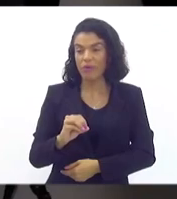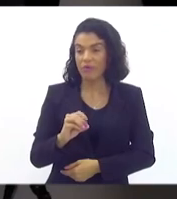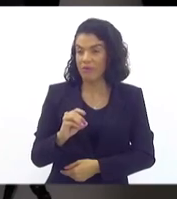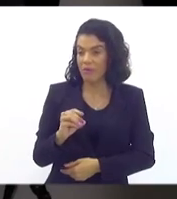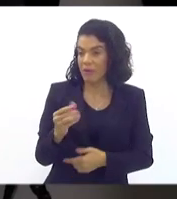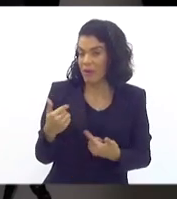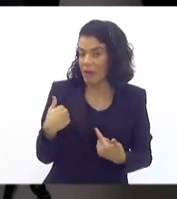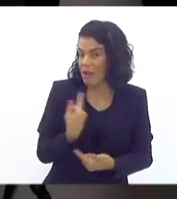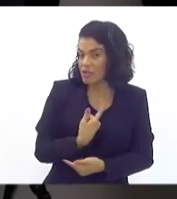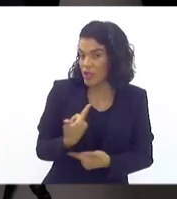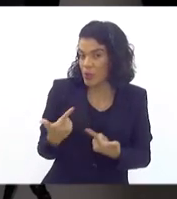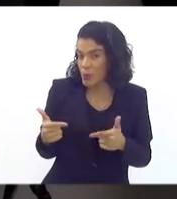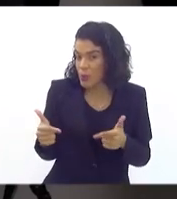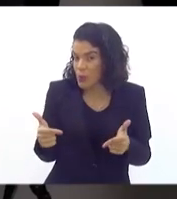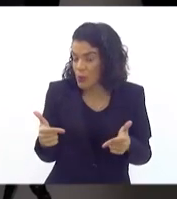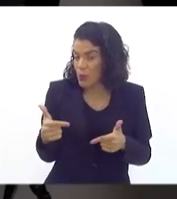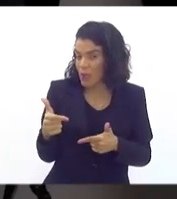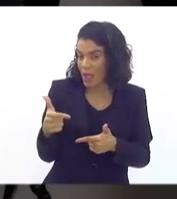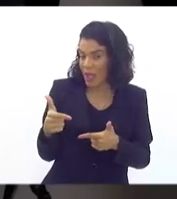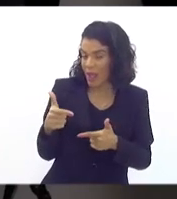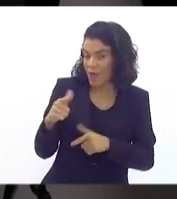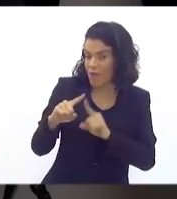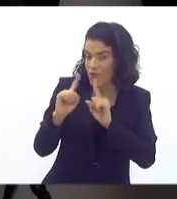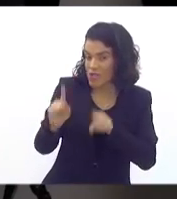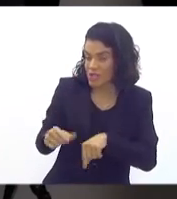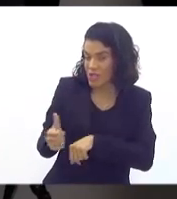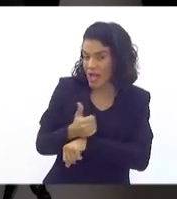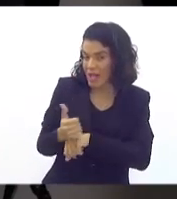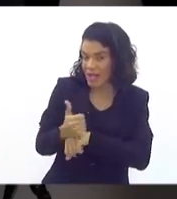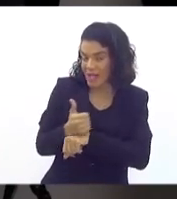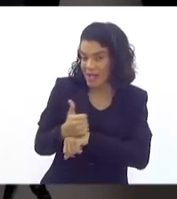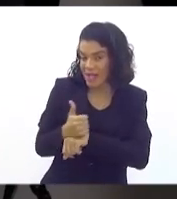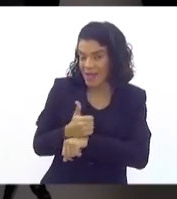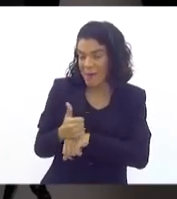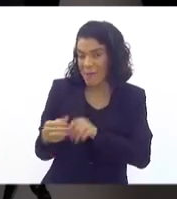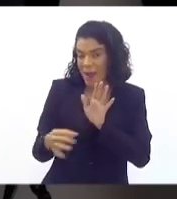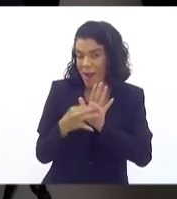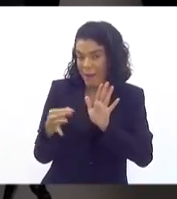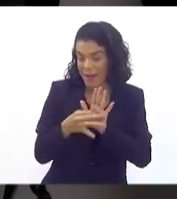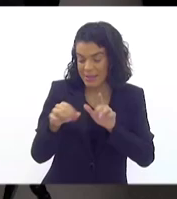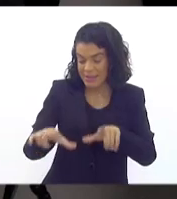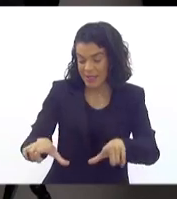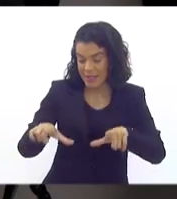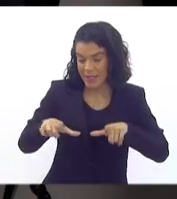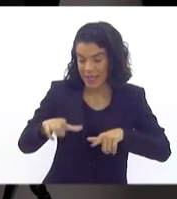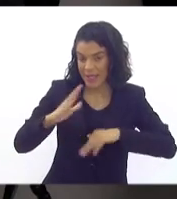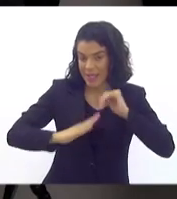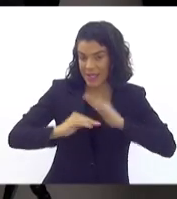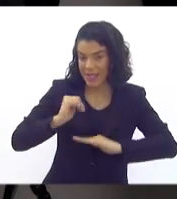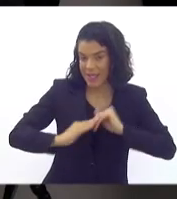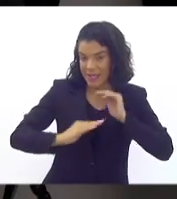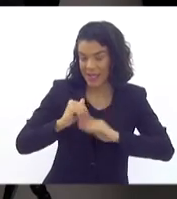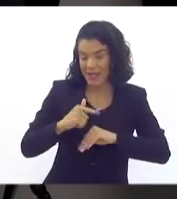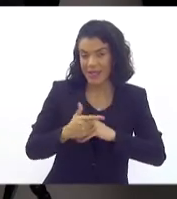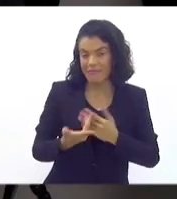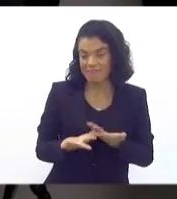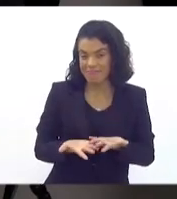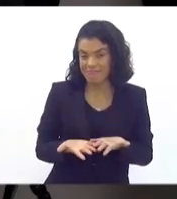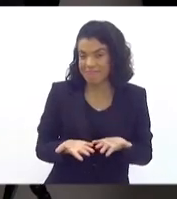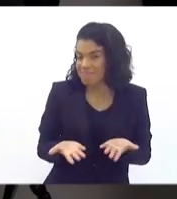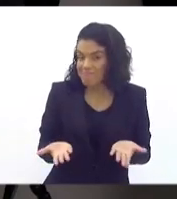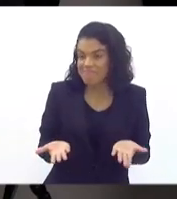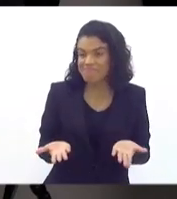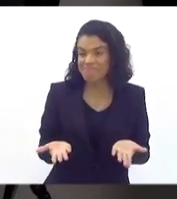não tem pessoas técnicas para fazer esses pareceres técnicos e fazer os processos andarem então